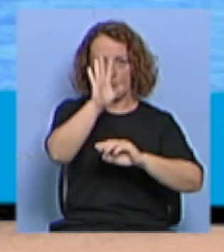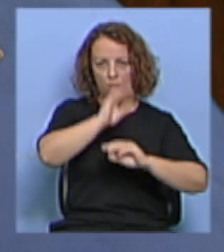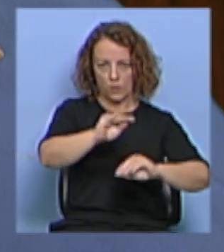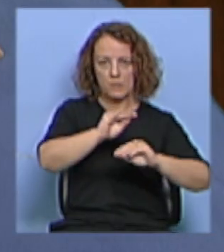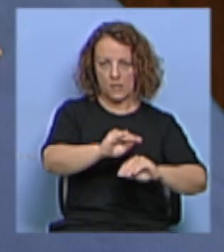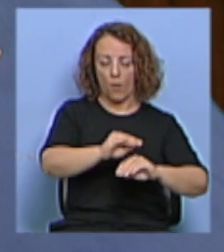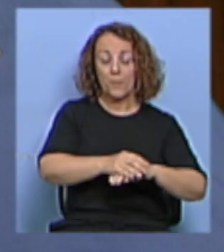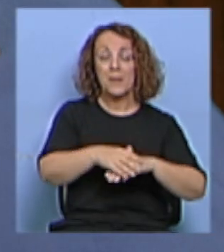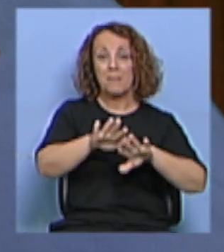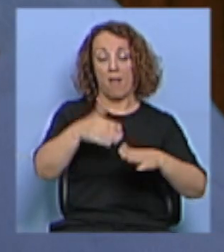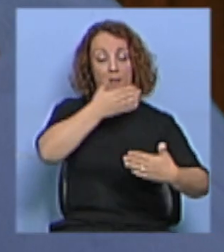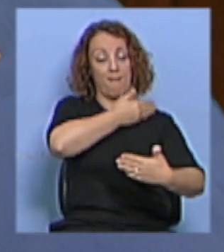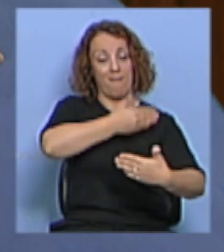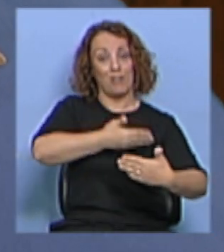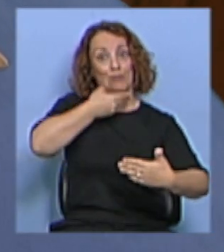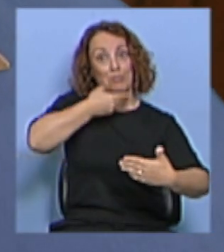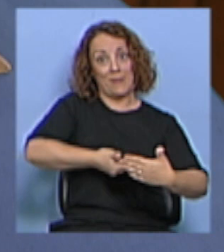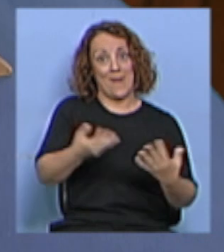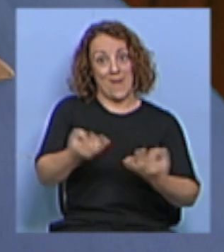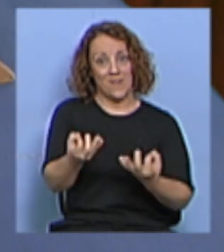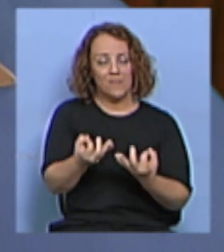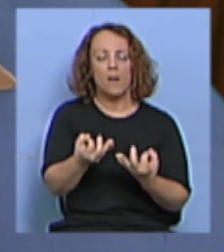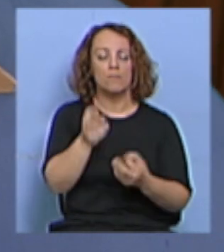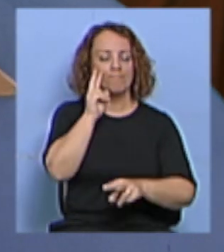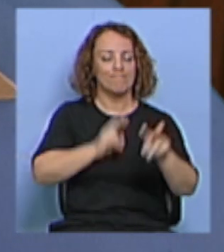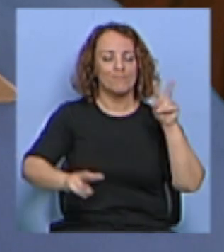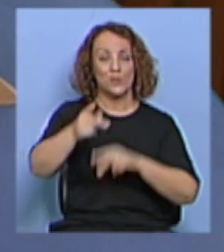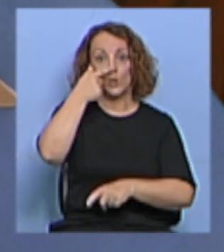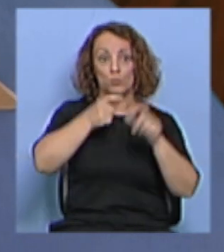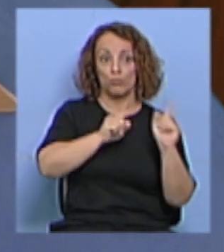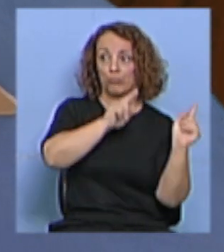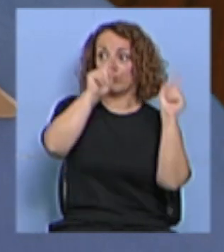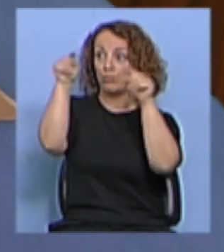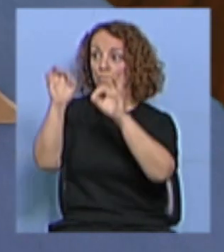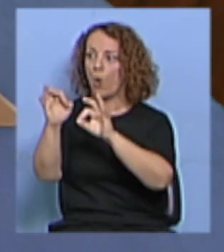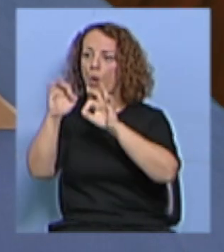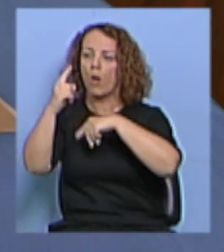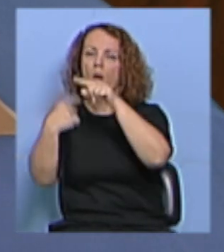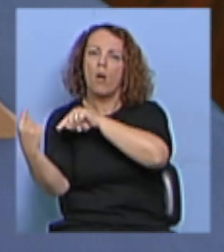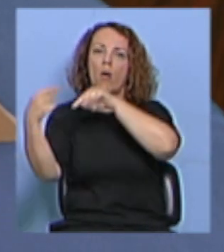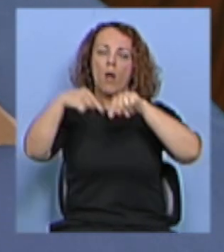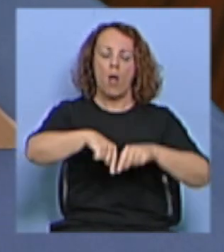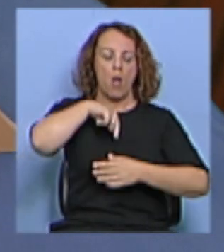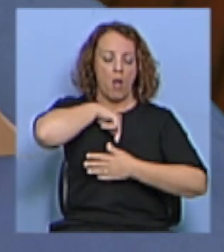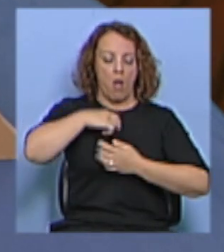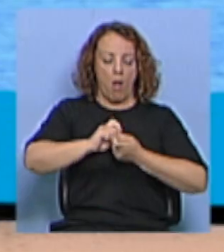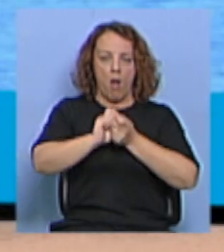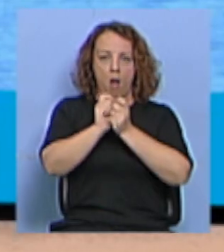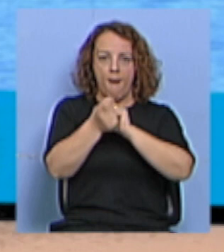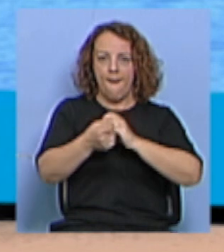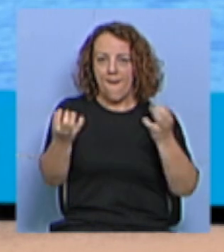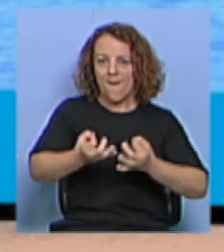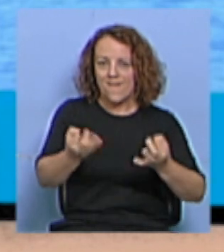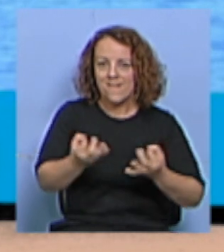que vamos retendo desta experiência é que, de facto, as pessoas regressam transformadas por dentro. É